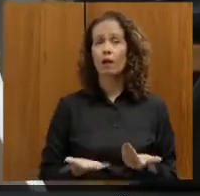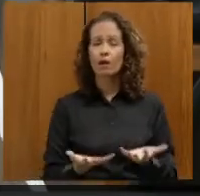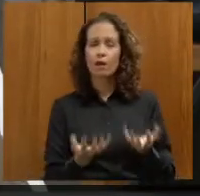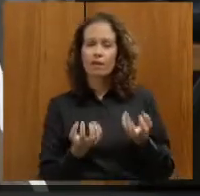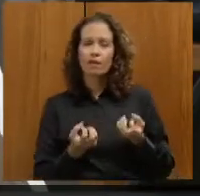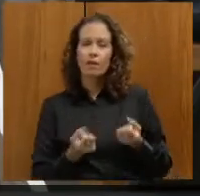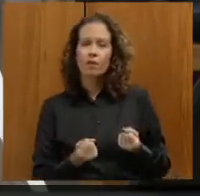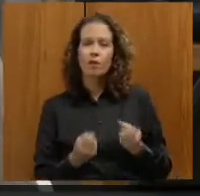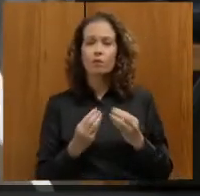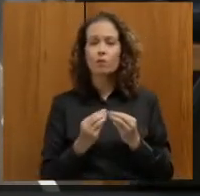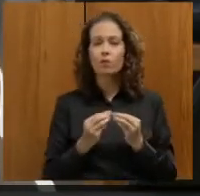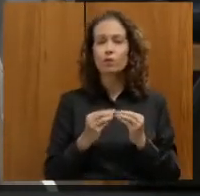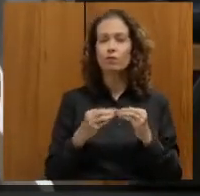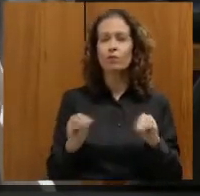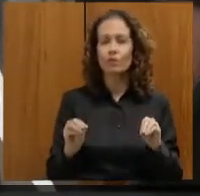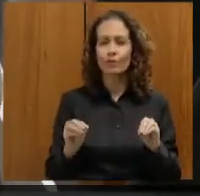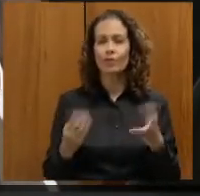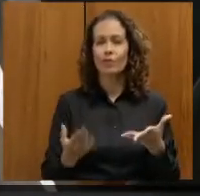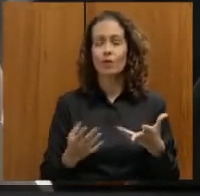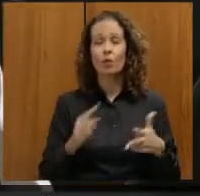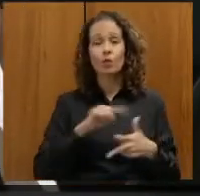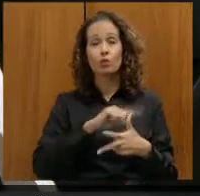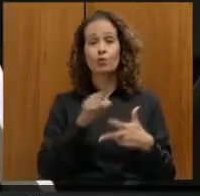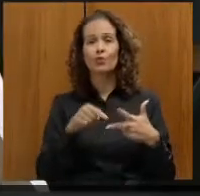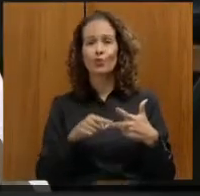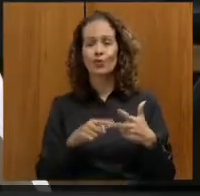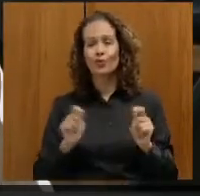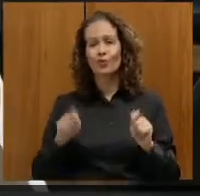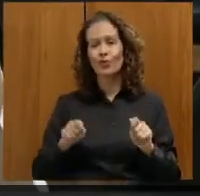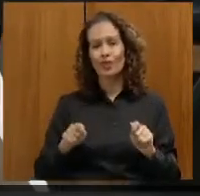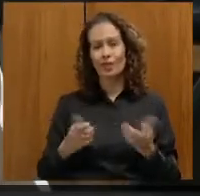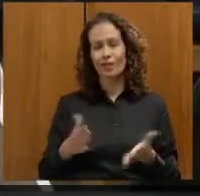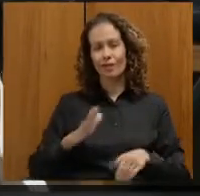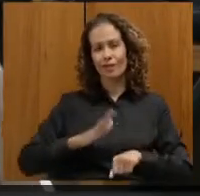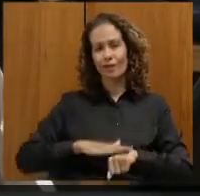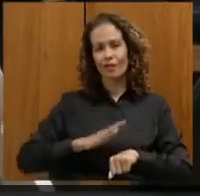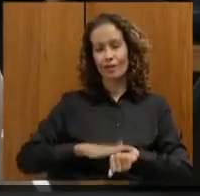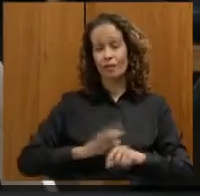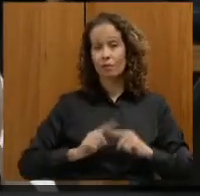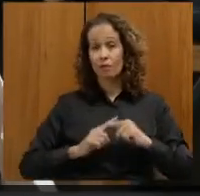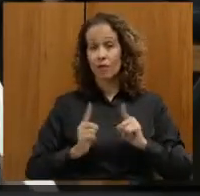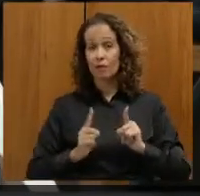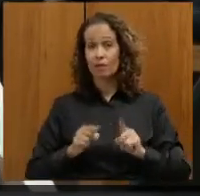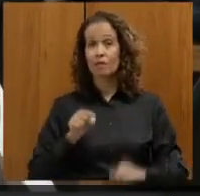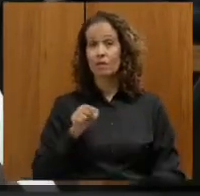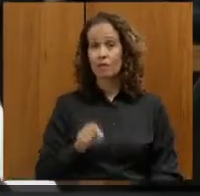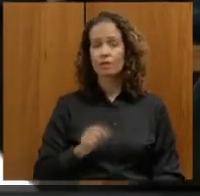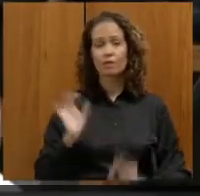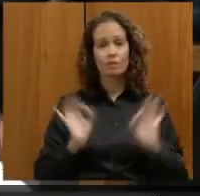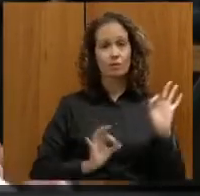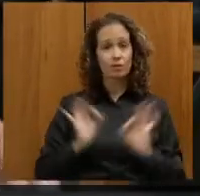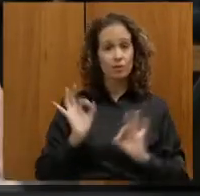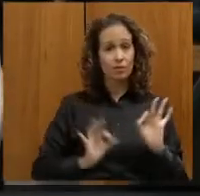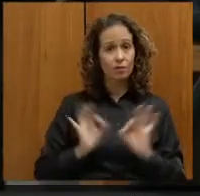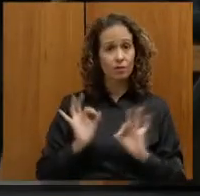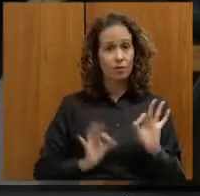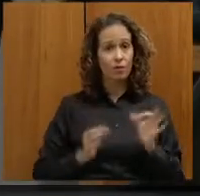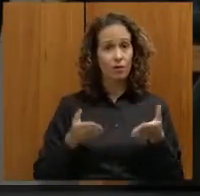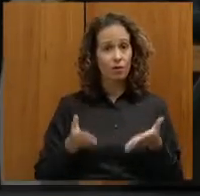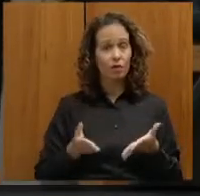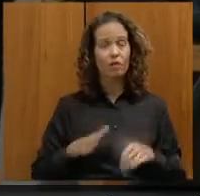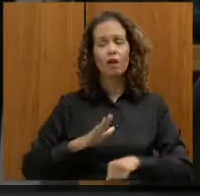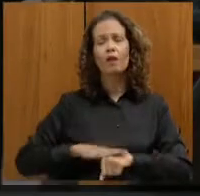os demais poderes possam realizá-los mas que isso seria previsto no plano cuja elaboração é feita pelo